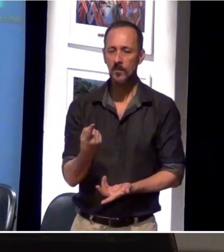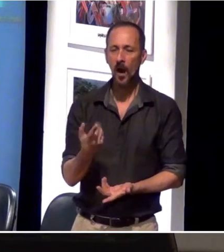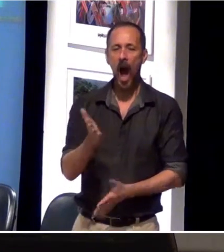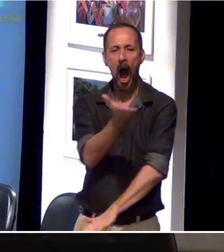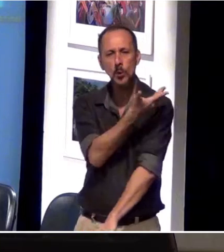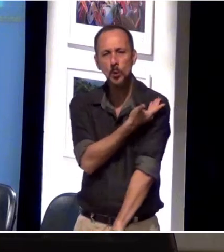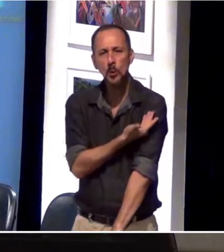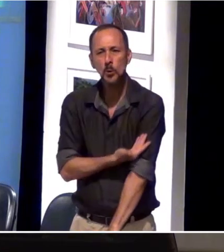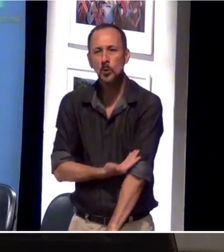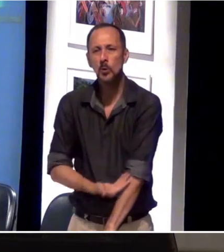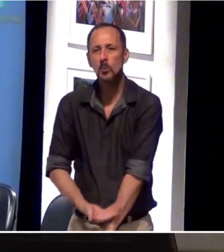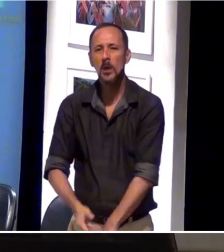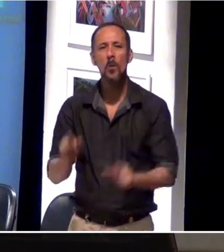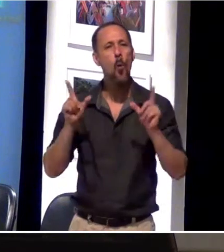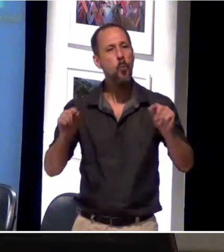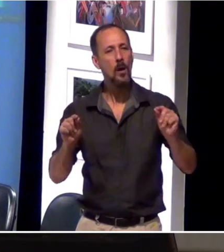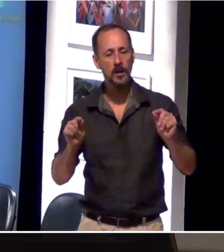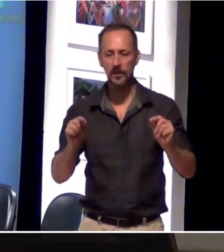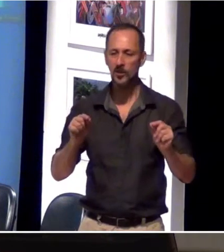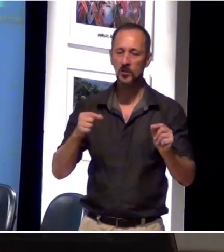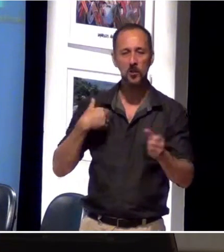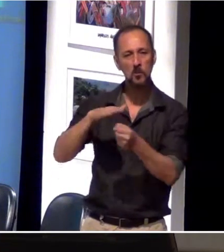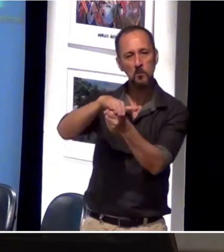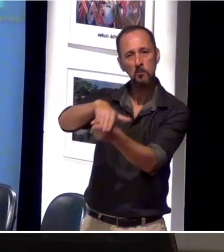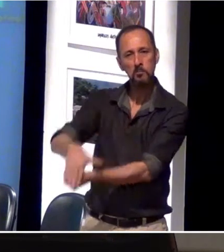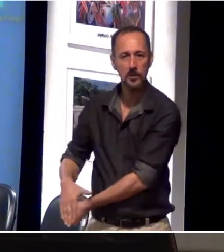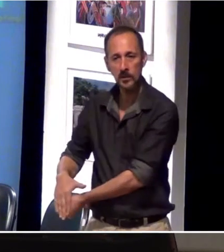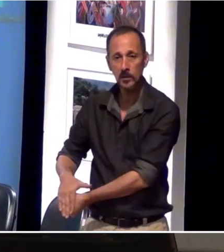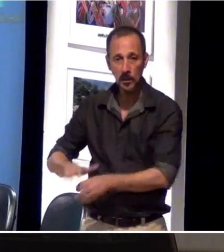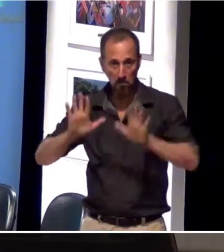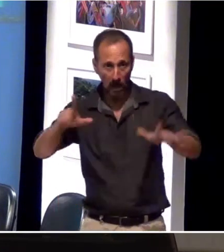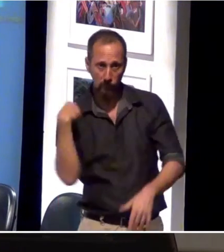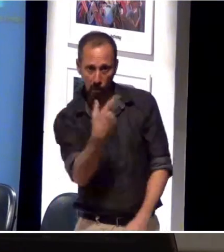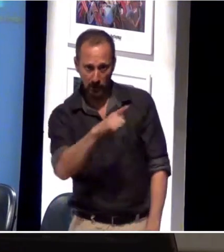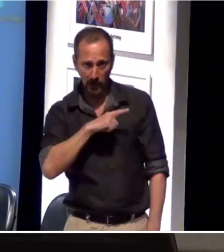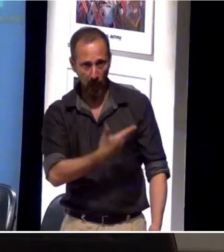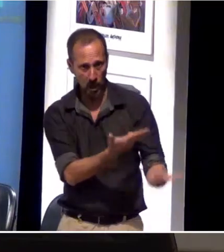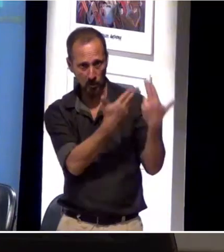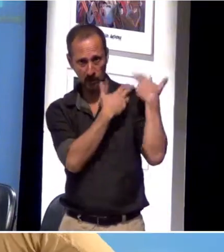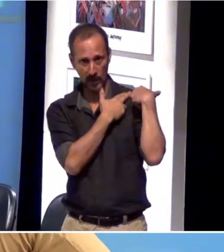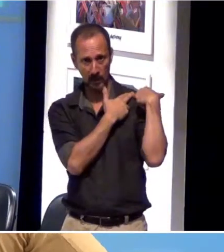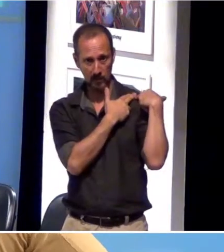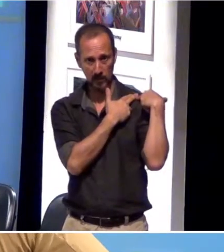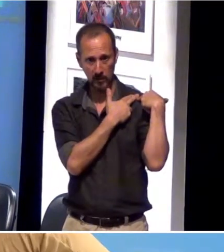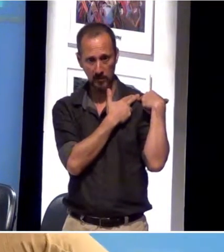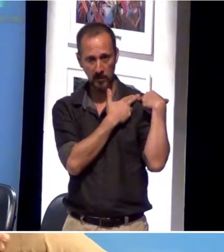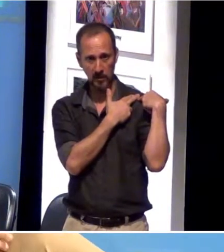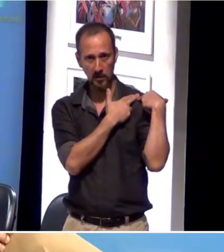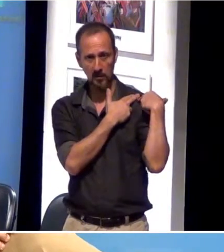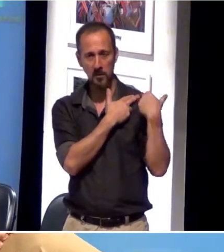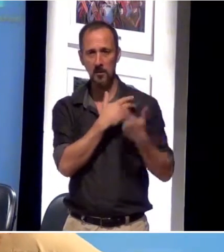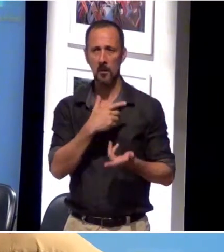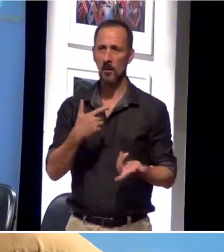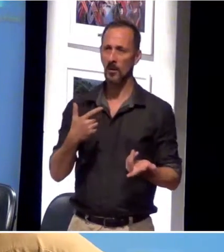pouco o outro. Então, a gente não pode se esquivar da nossa responsabilidade e achar que só o outro pensa,